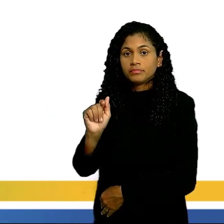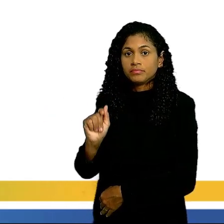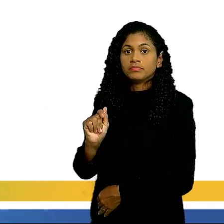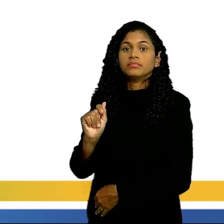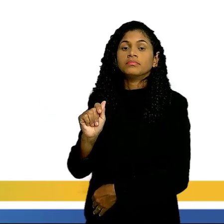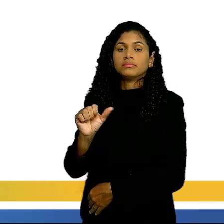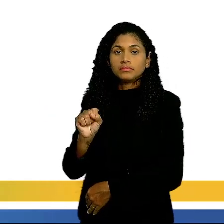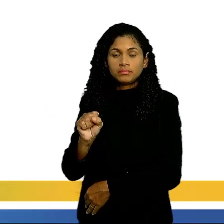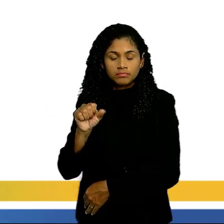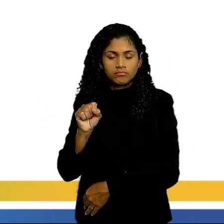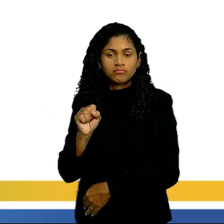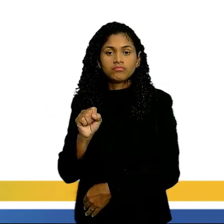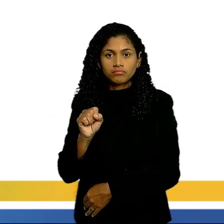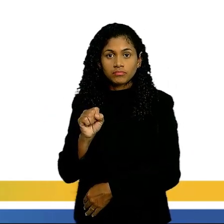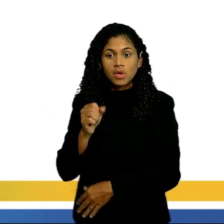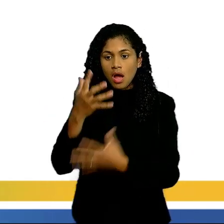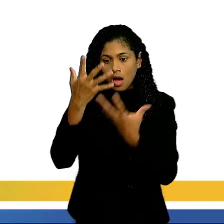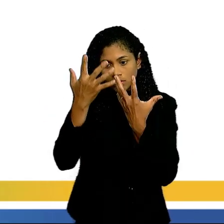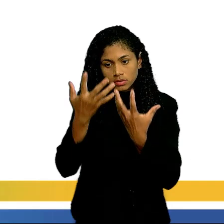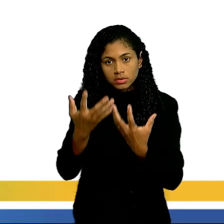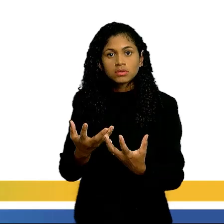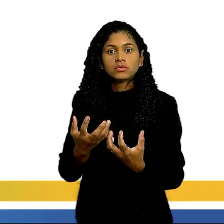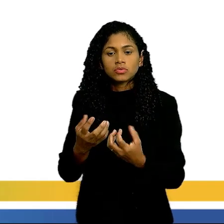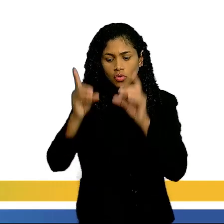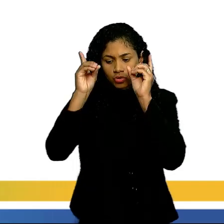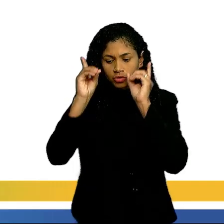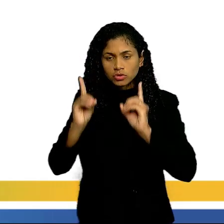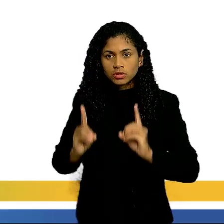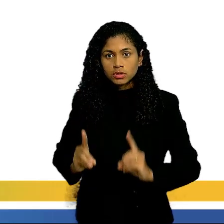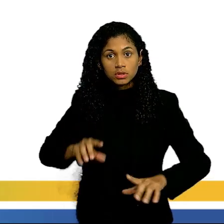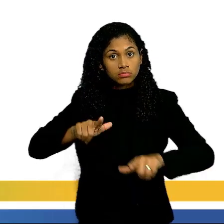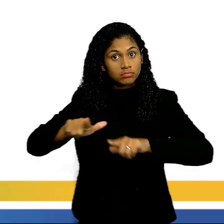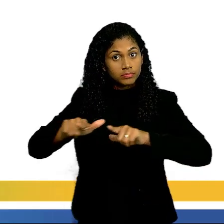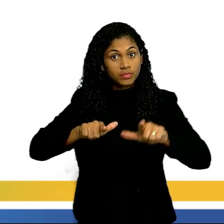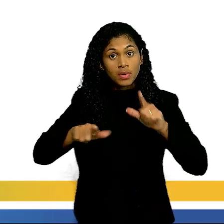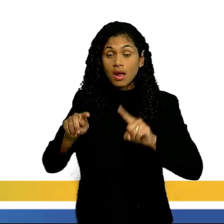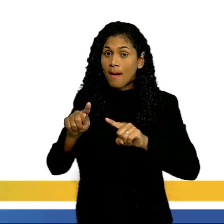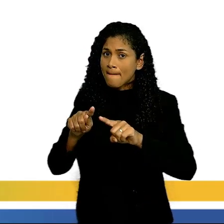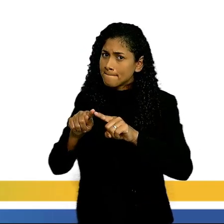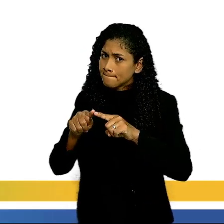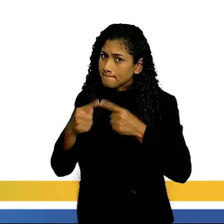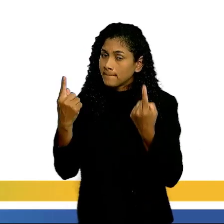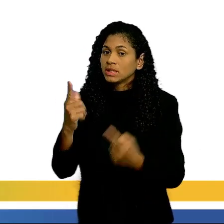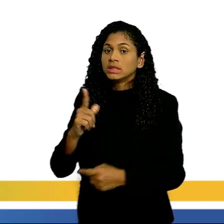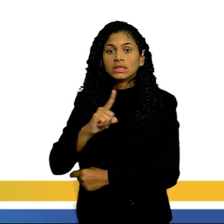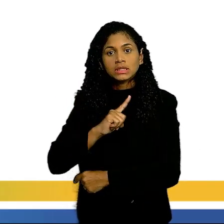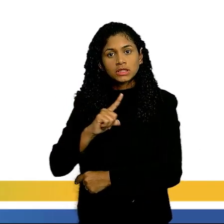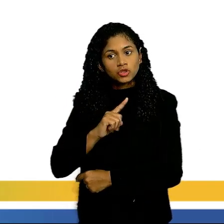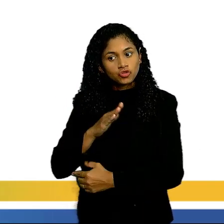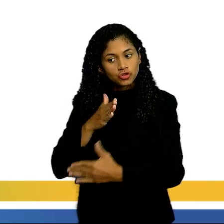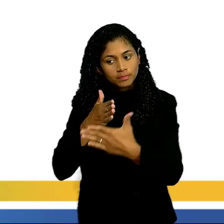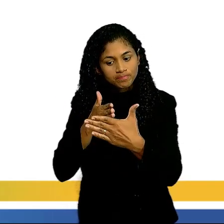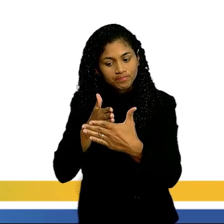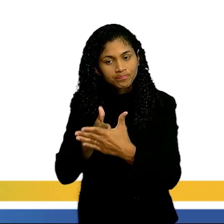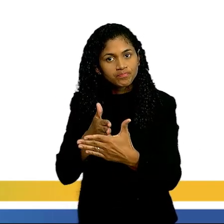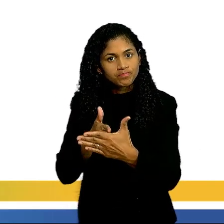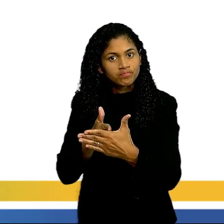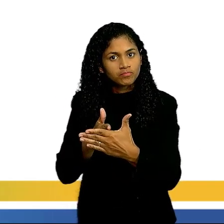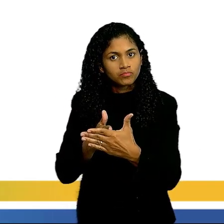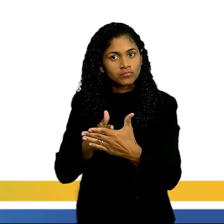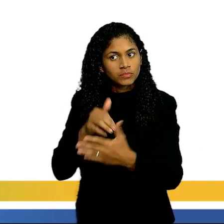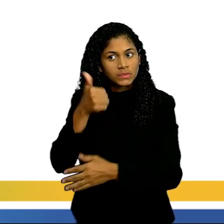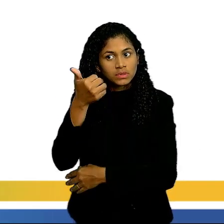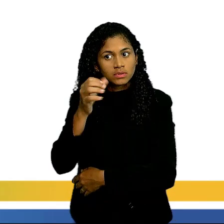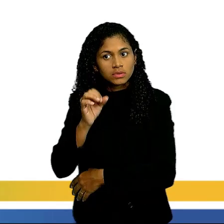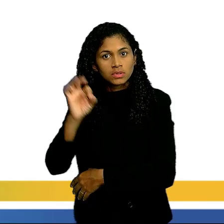a sindicalização dos trabalhadores, mas havia então restrições, né? Significa que esse movimento não era 100%